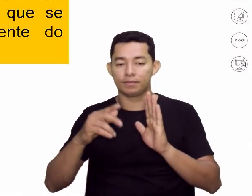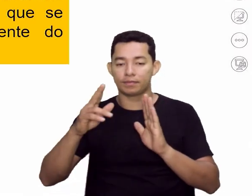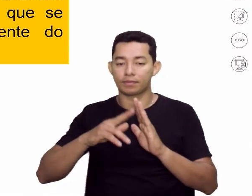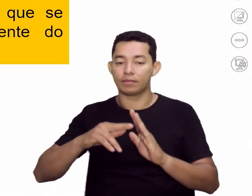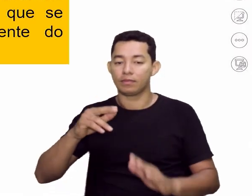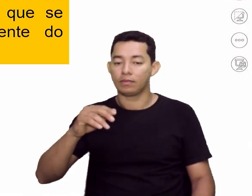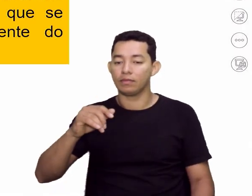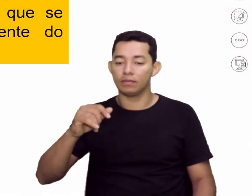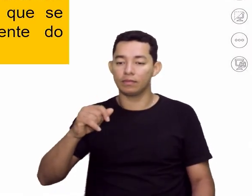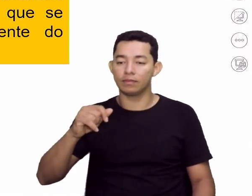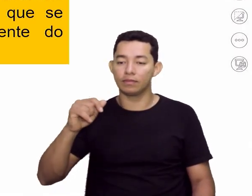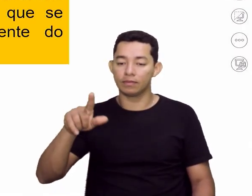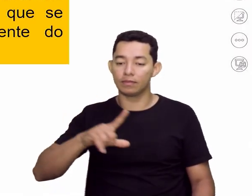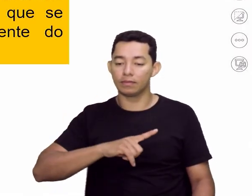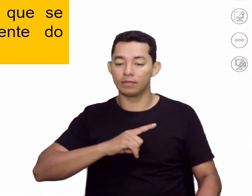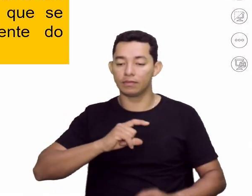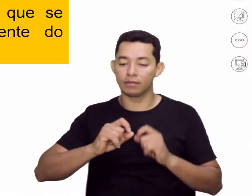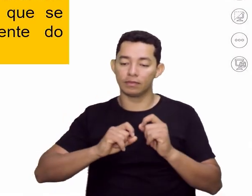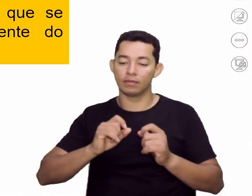ó,